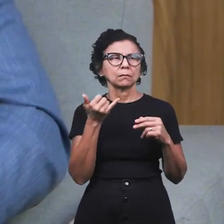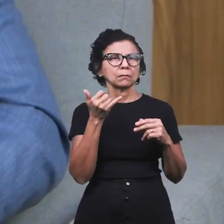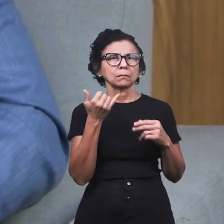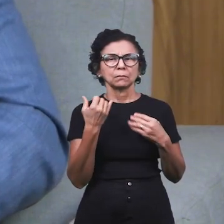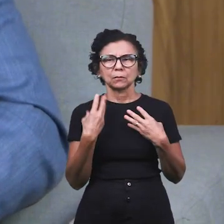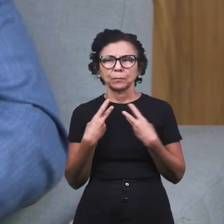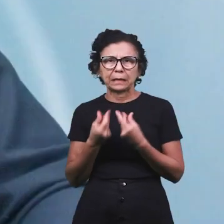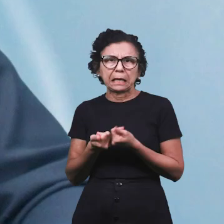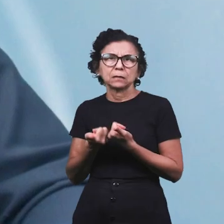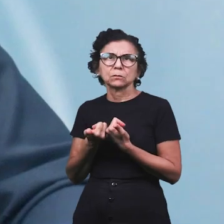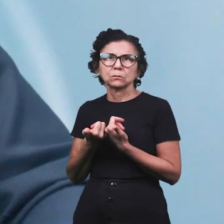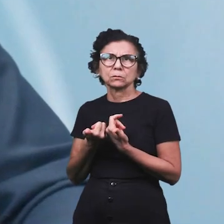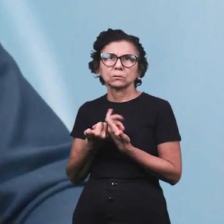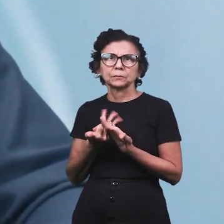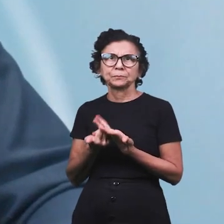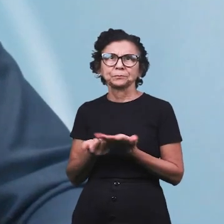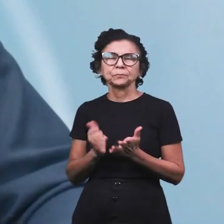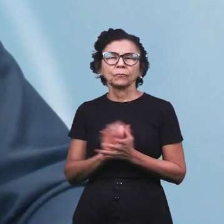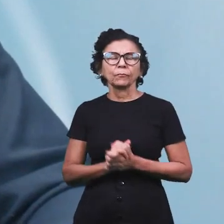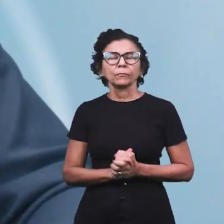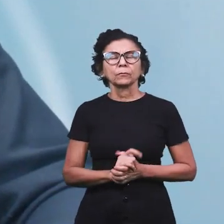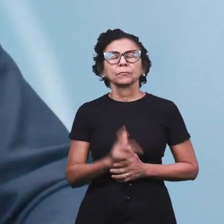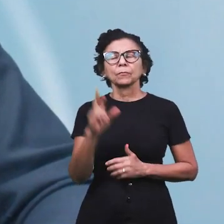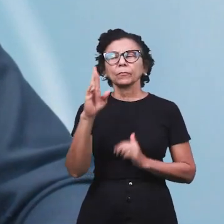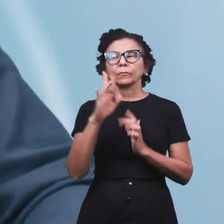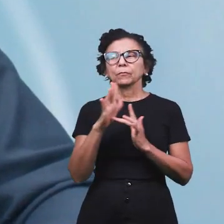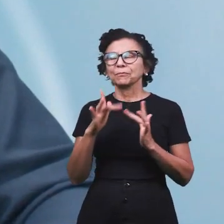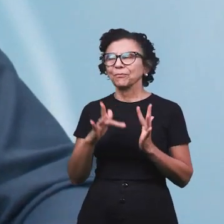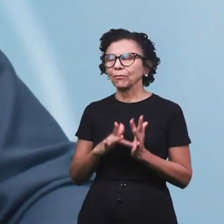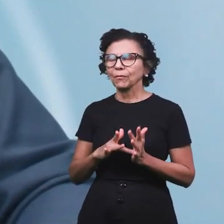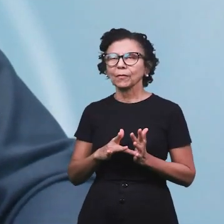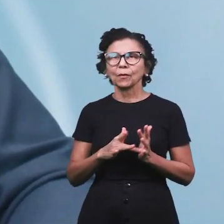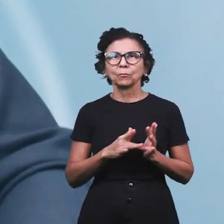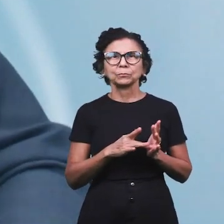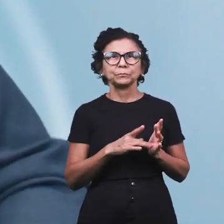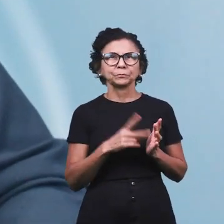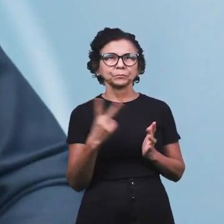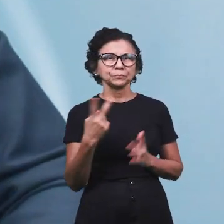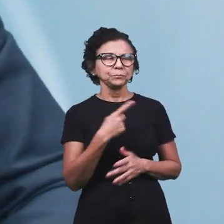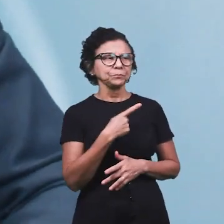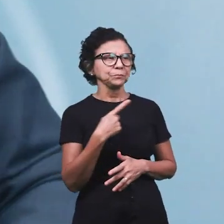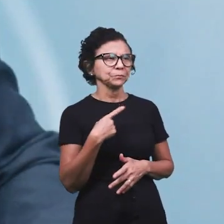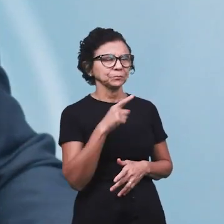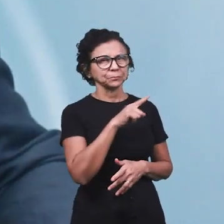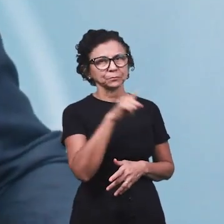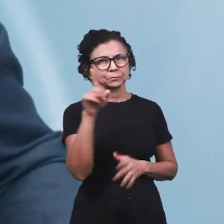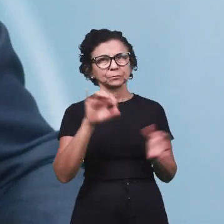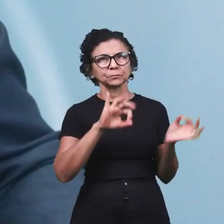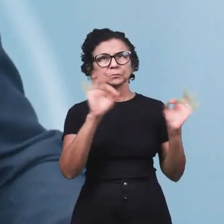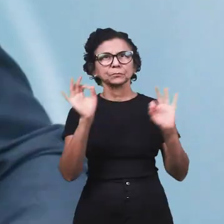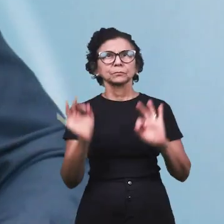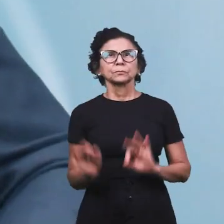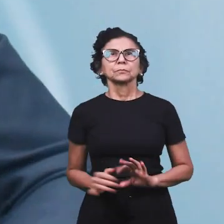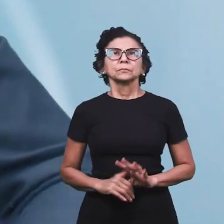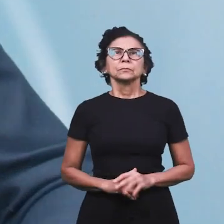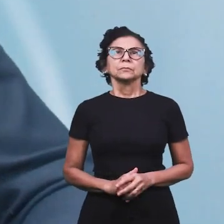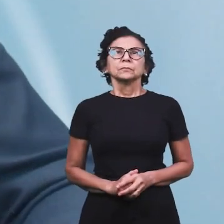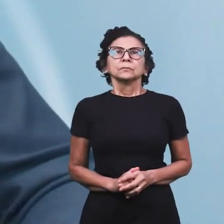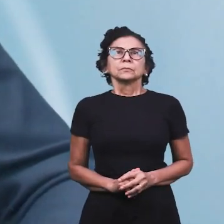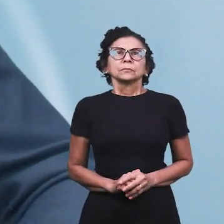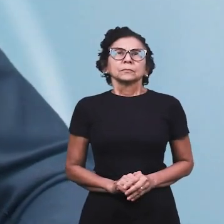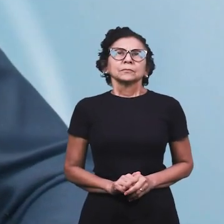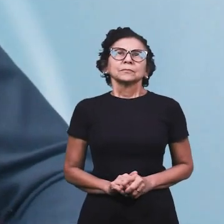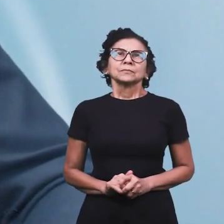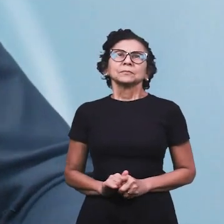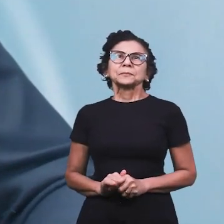funciona? Pai do Senhor, pastor Abel, pastor Diniz, Pai do Senhor, nossos queridos telespectadores.